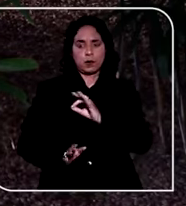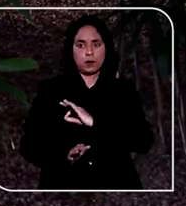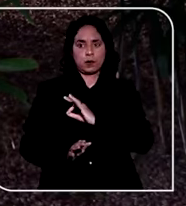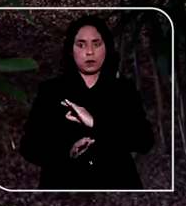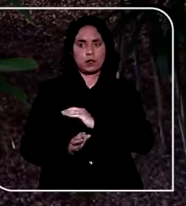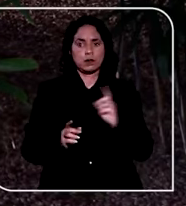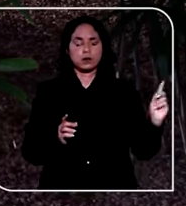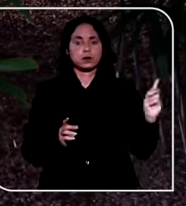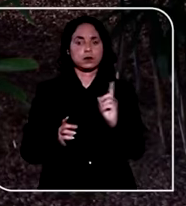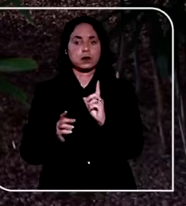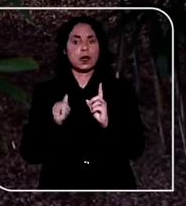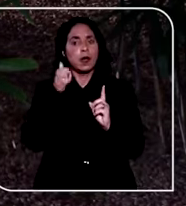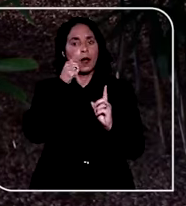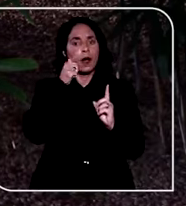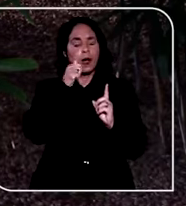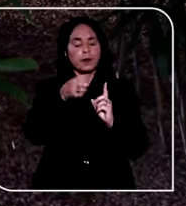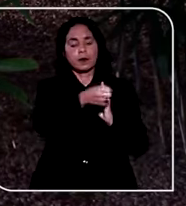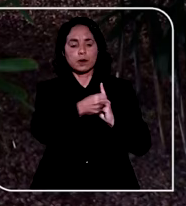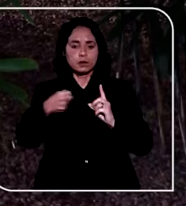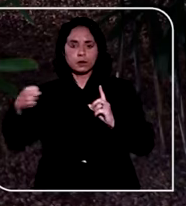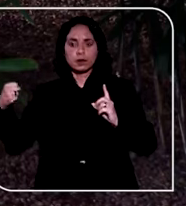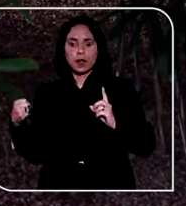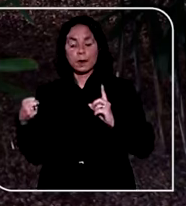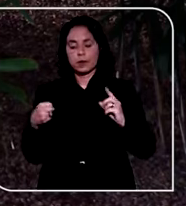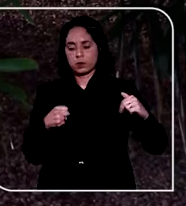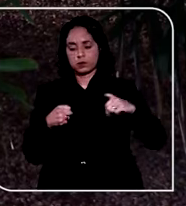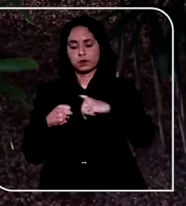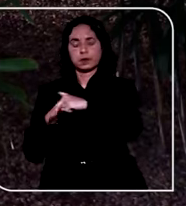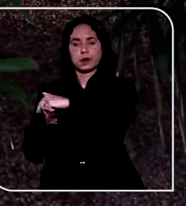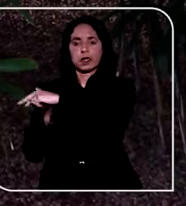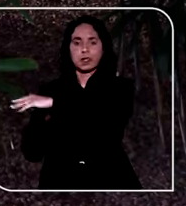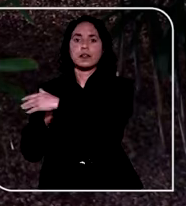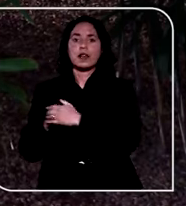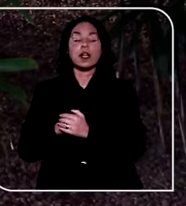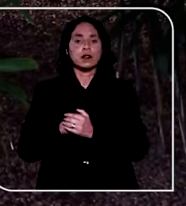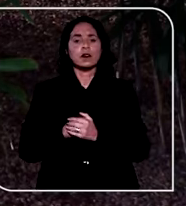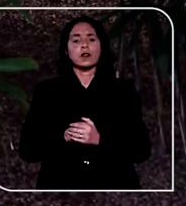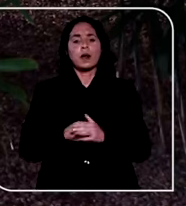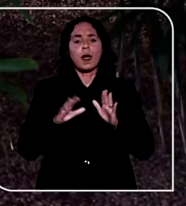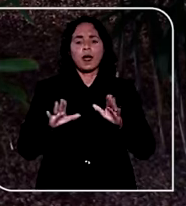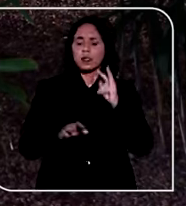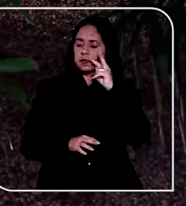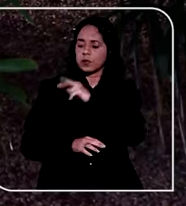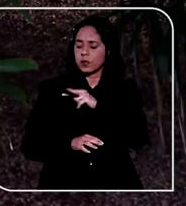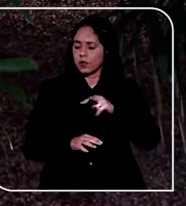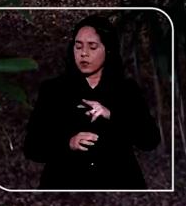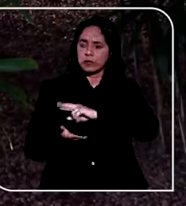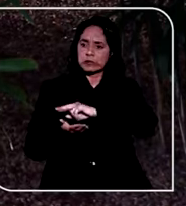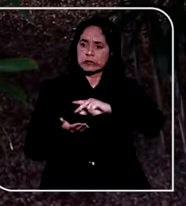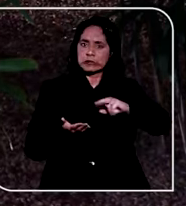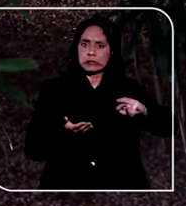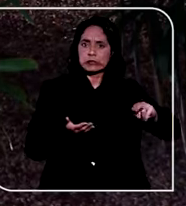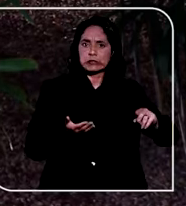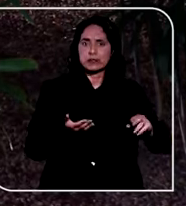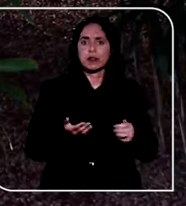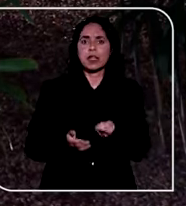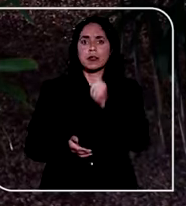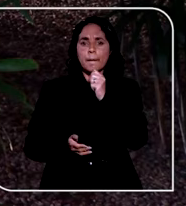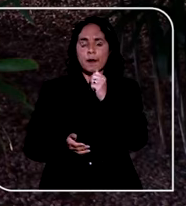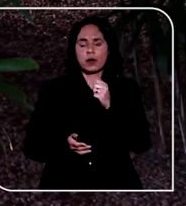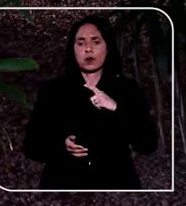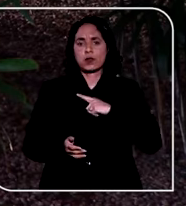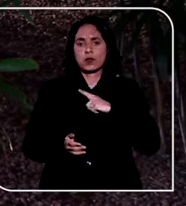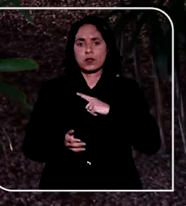recebidos por uma mulher que segundo eles permitiu o ingresso e os levou até o quintal onde mostrou os pés de maconha que pertenceriam ao